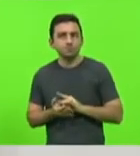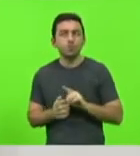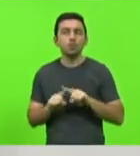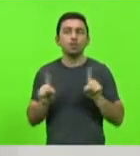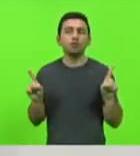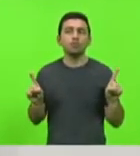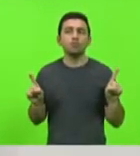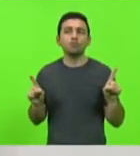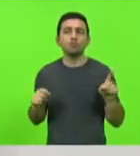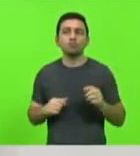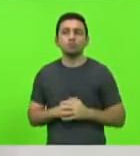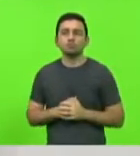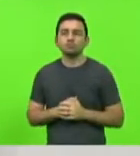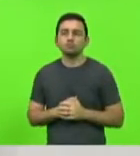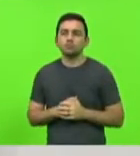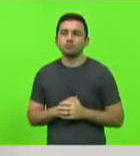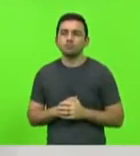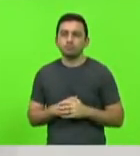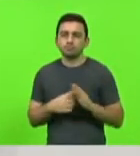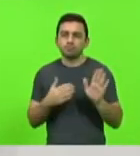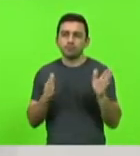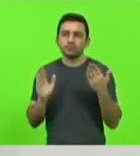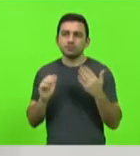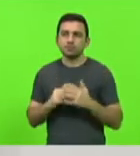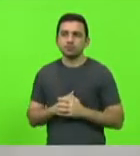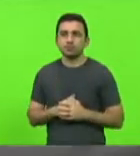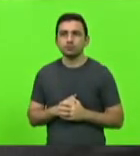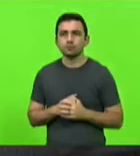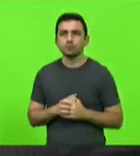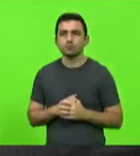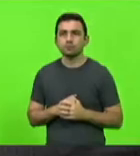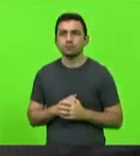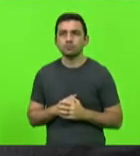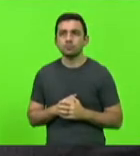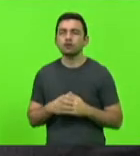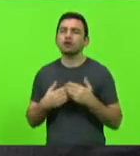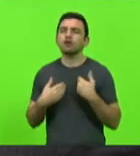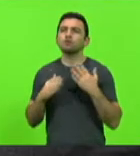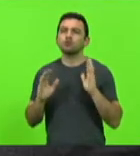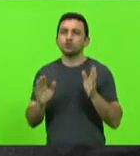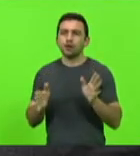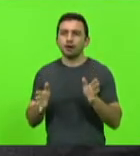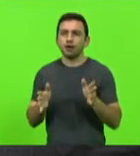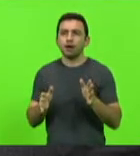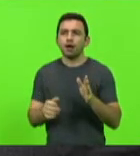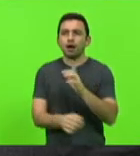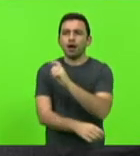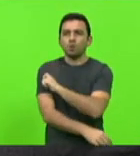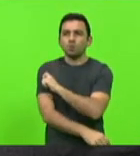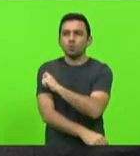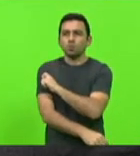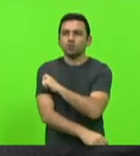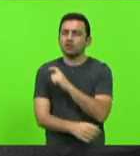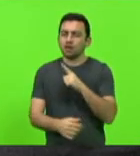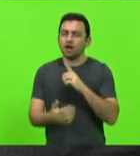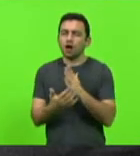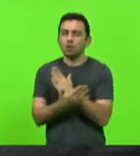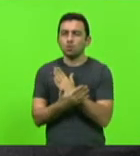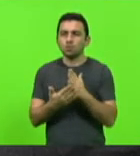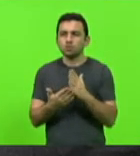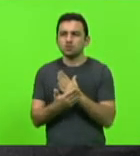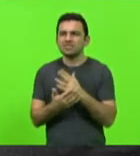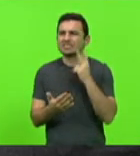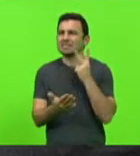procede. Pode passar. Acho que tem mais uma. Já fui aluno desse professor, tenho parente hoje... Tem aula com ele. Ele sempre fez